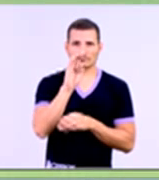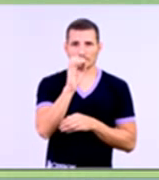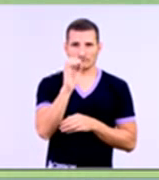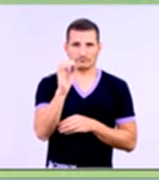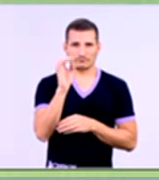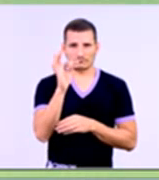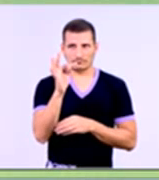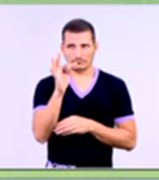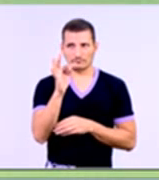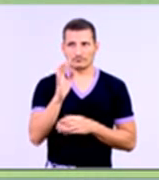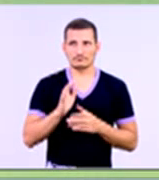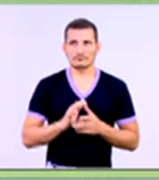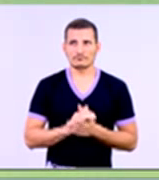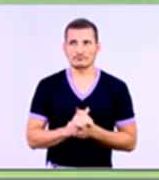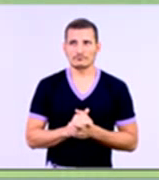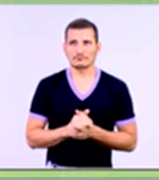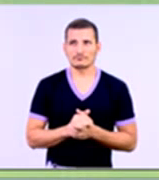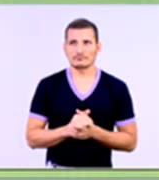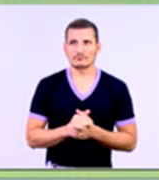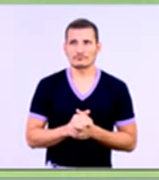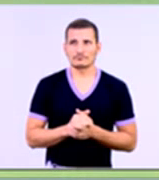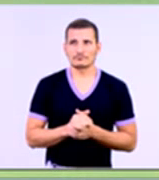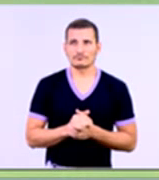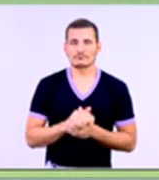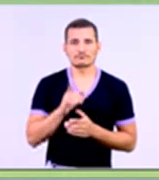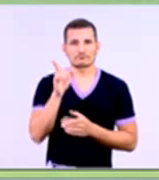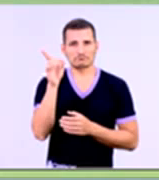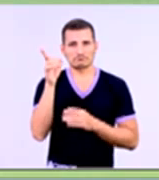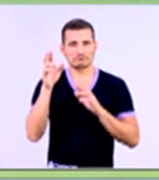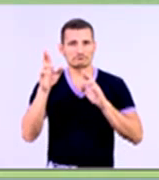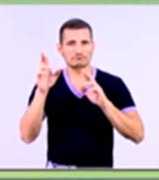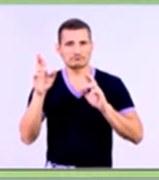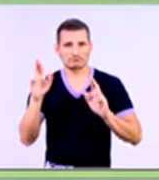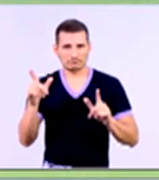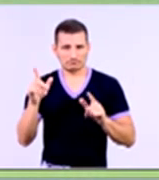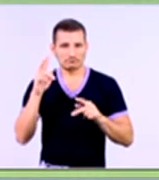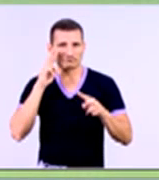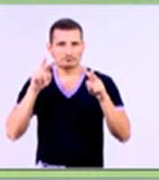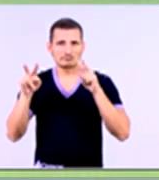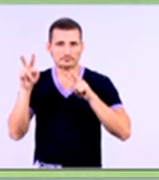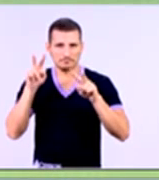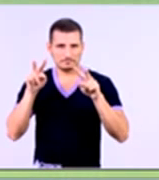classe Table, nós temos este outro diferencial visual.